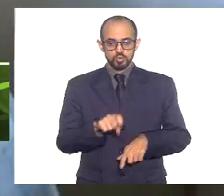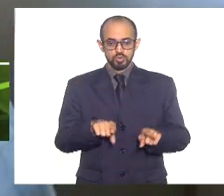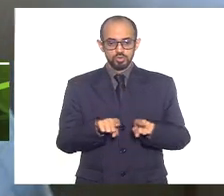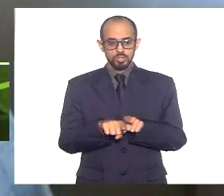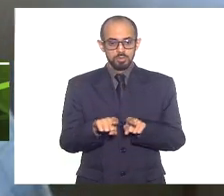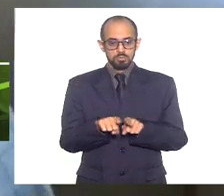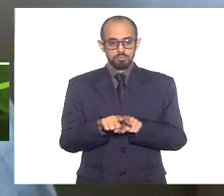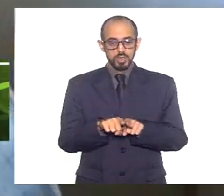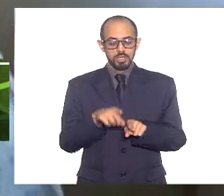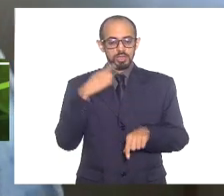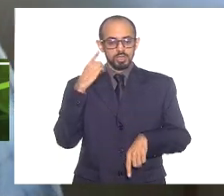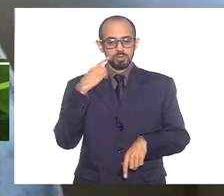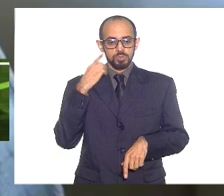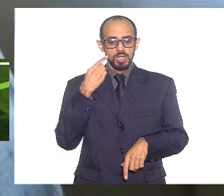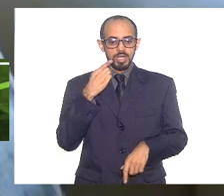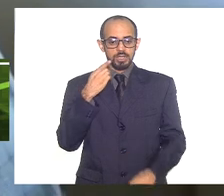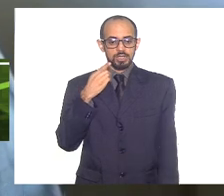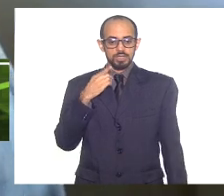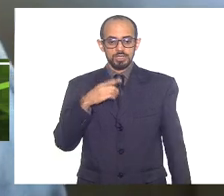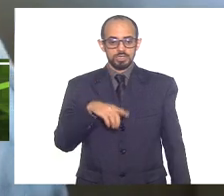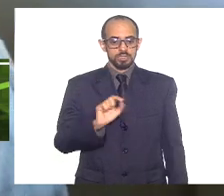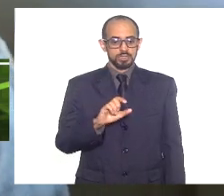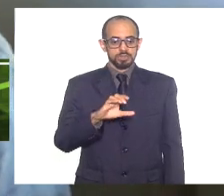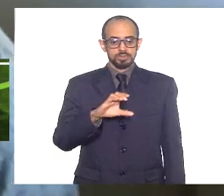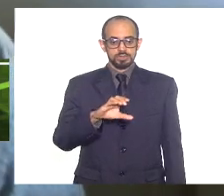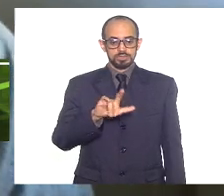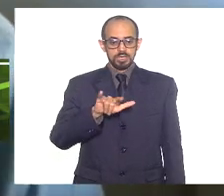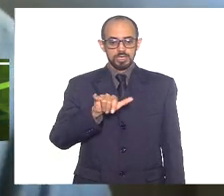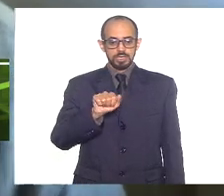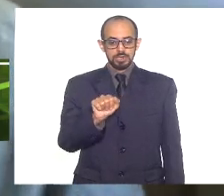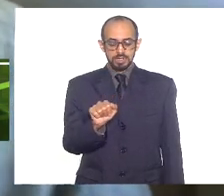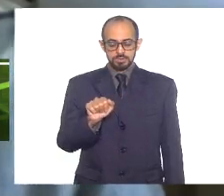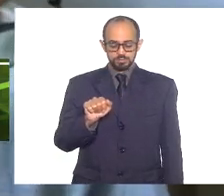presença da deputada Célia Jordão.